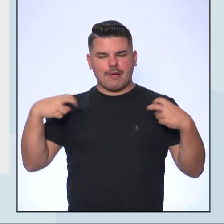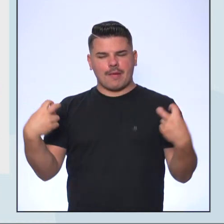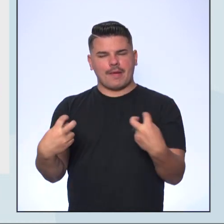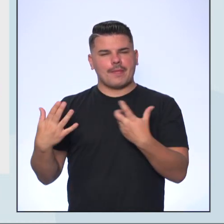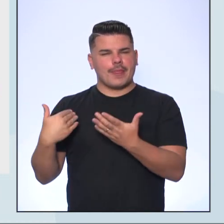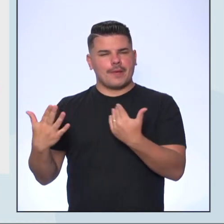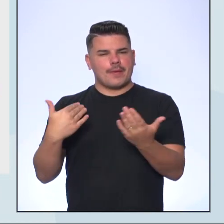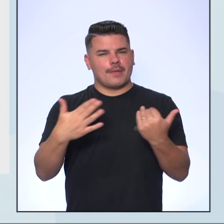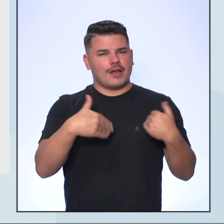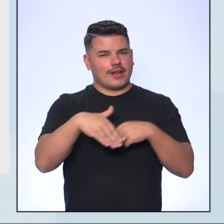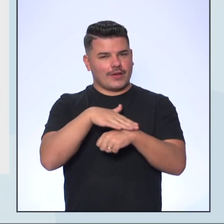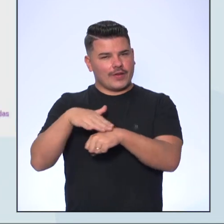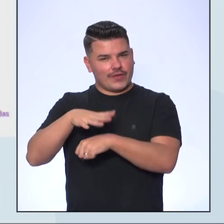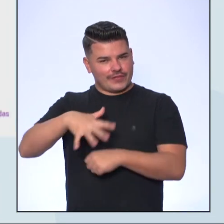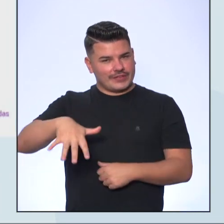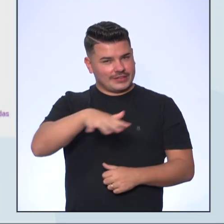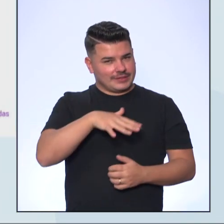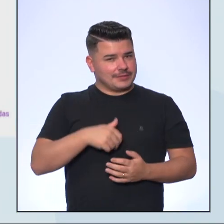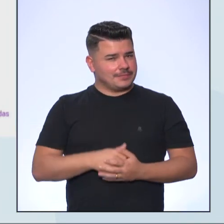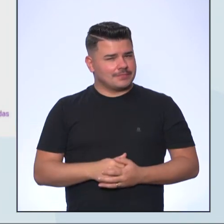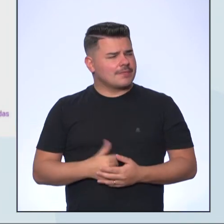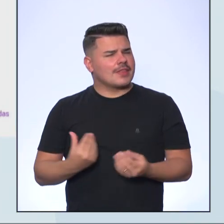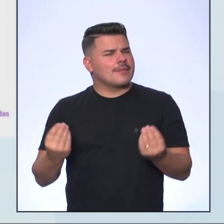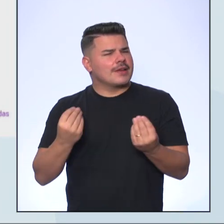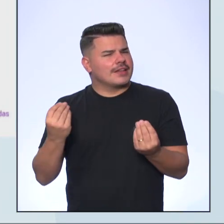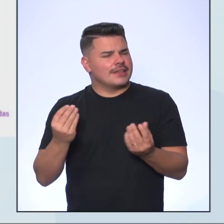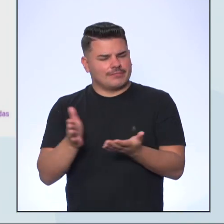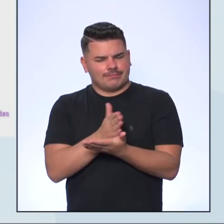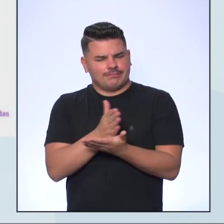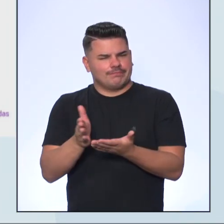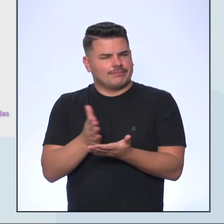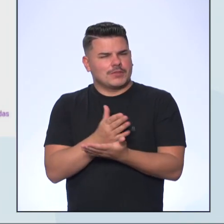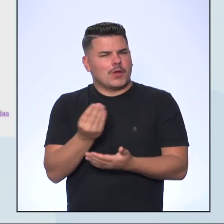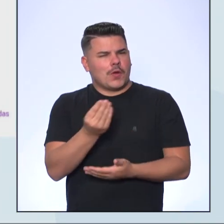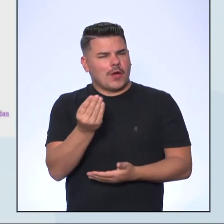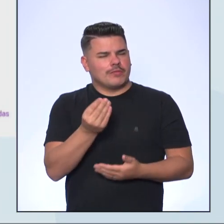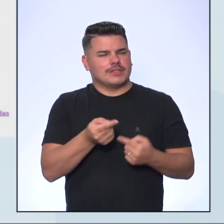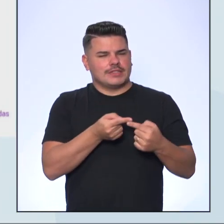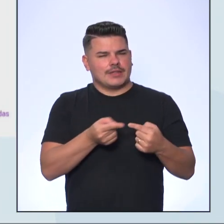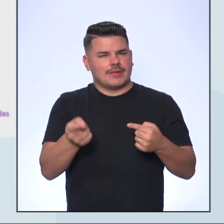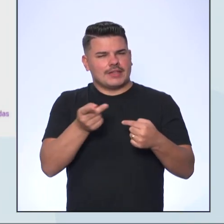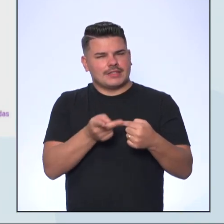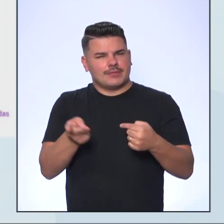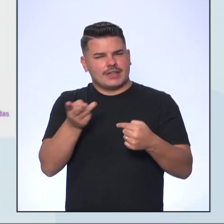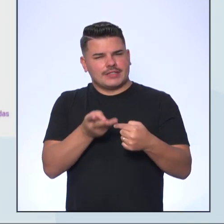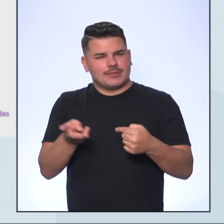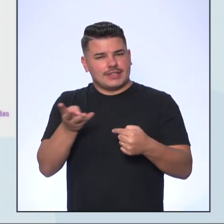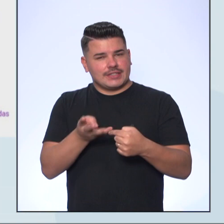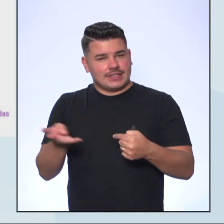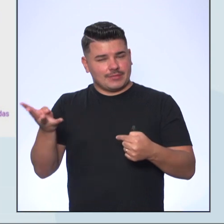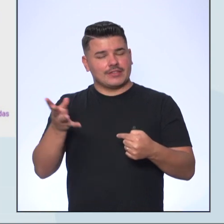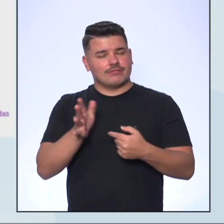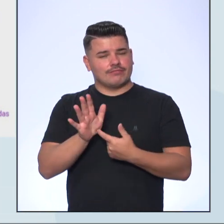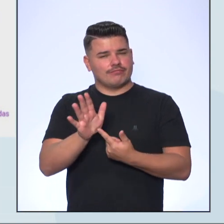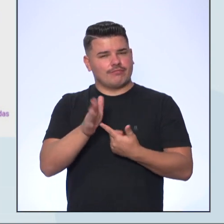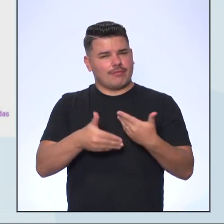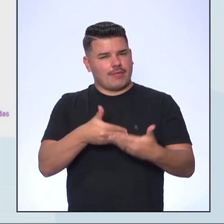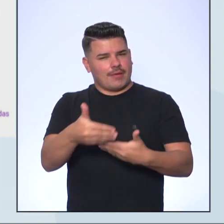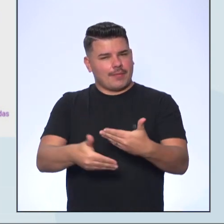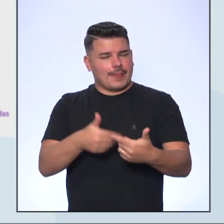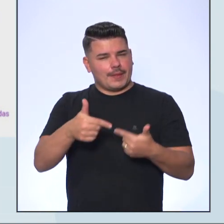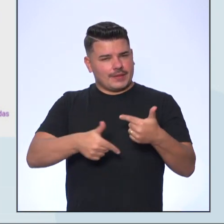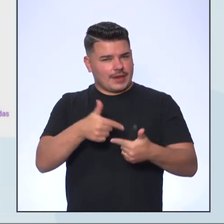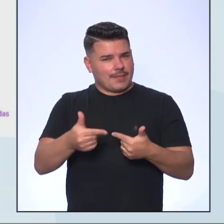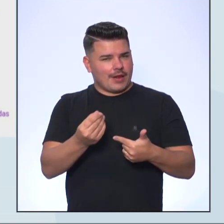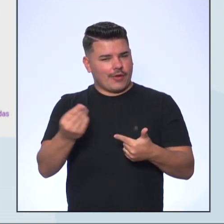caso da roda de conversa. Aí ela está dividida, professor, em semanas, né? Semanas. Então aqui, ó, 30 de